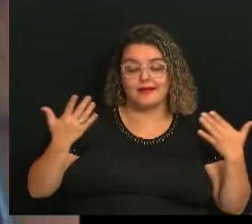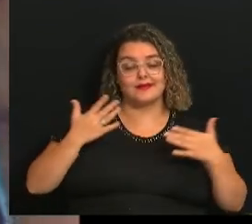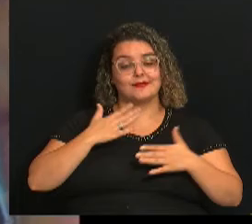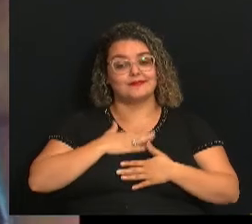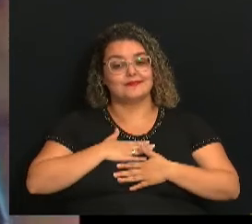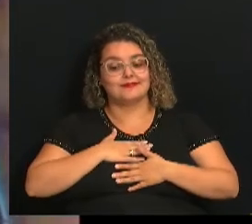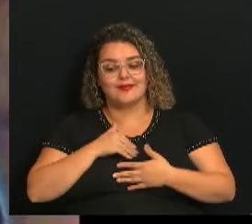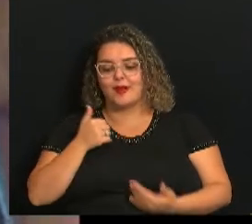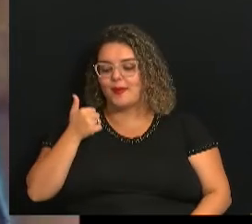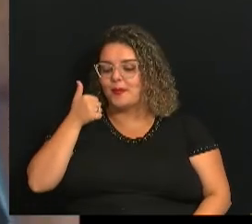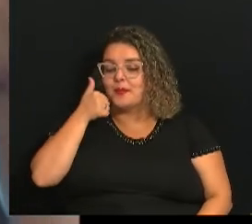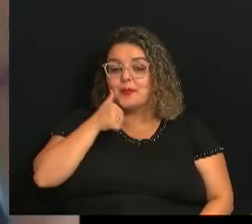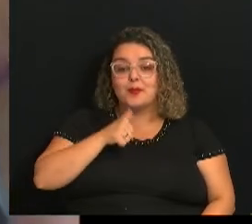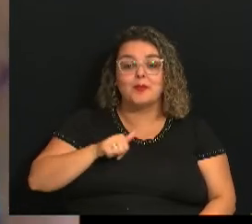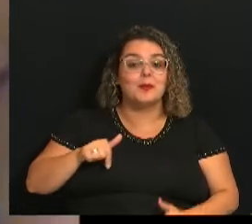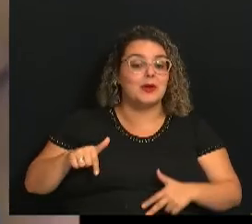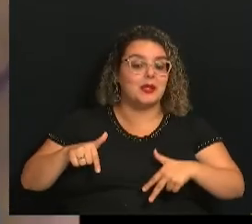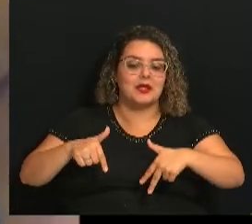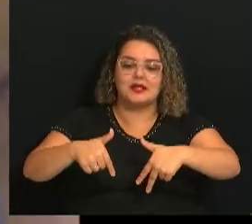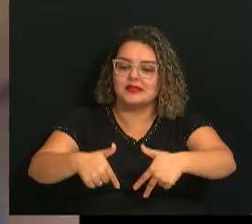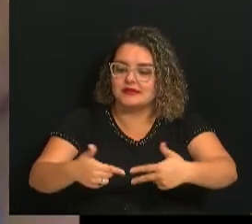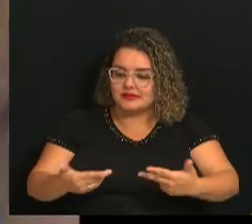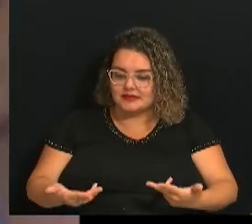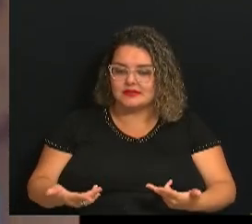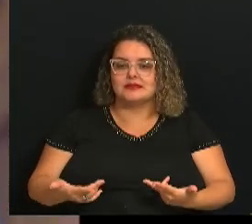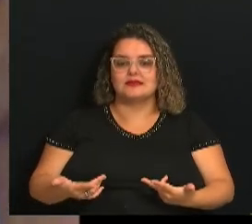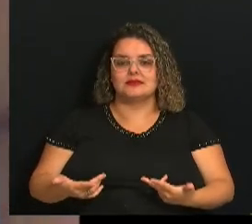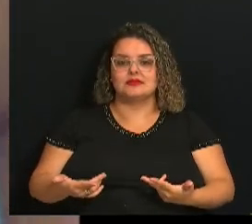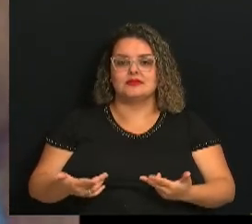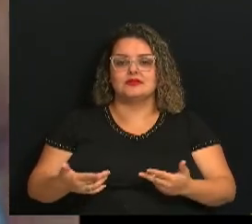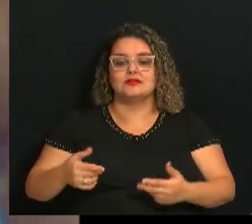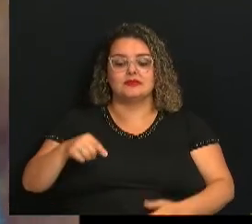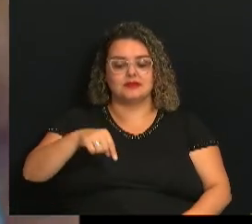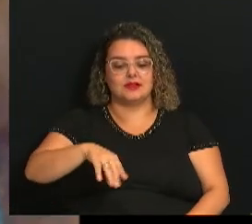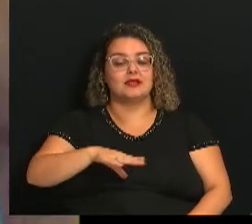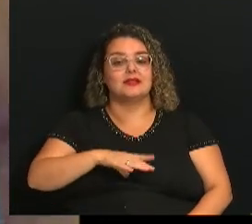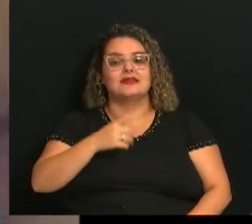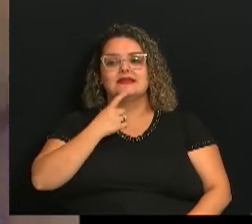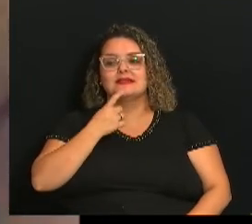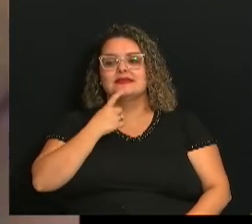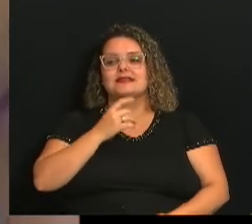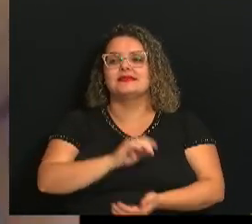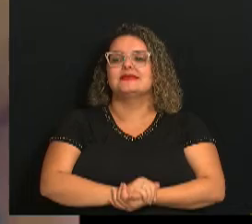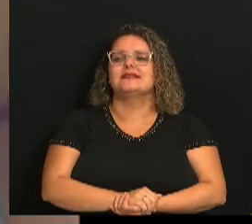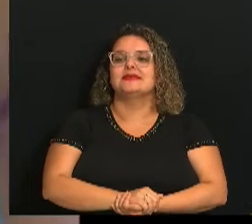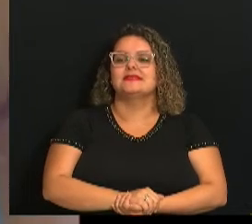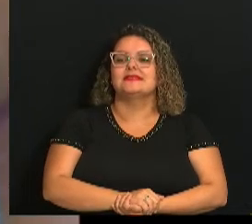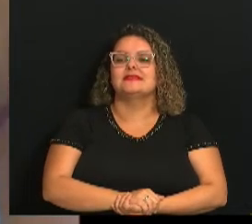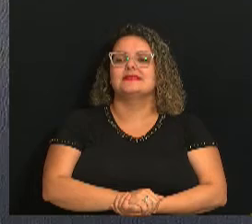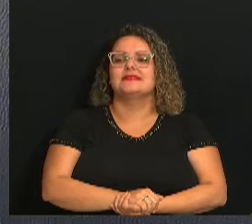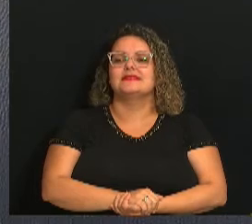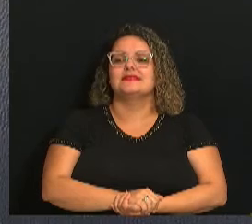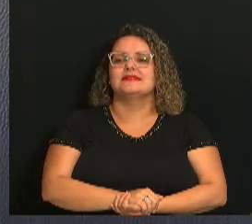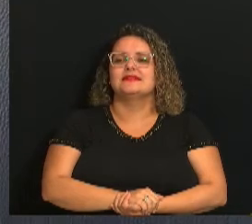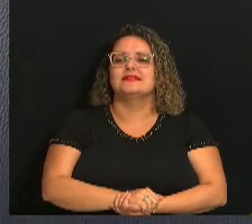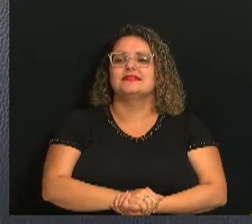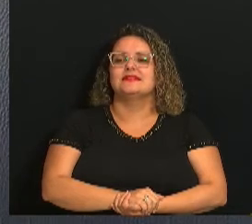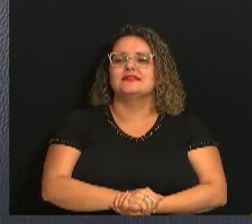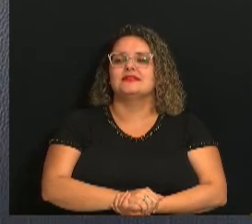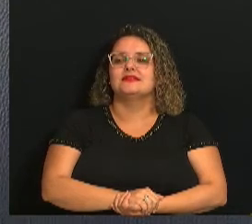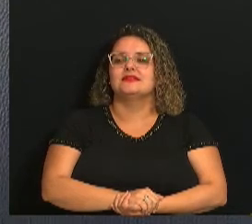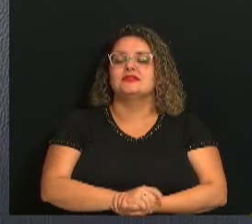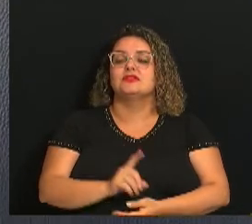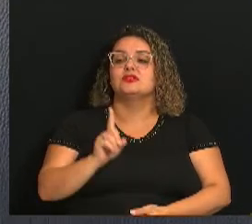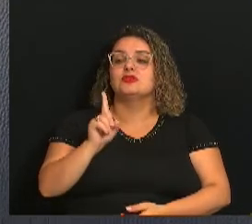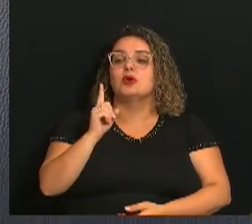mulher militante, nessa cidade, petista. Sônia, só um